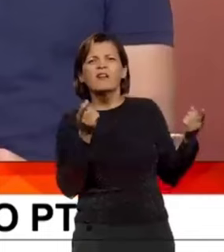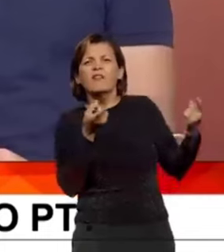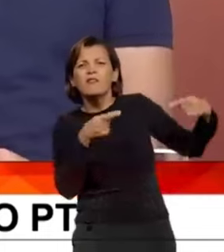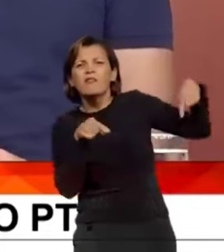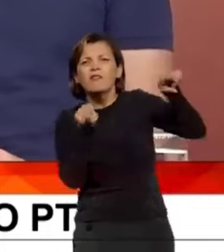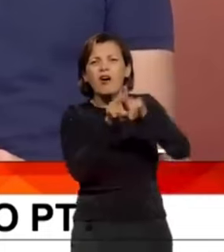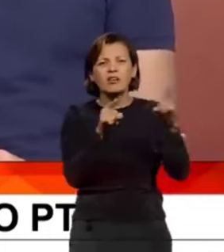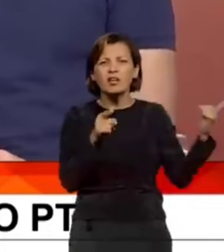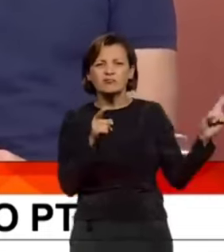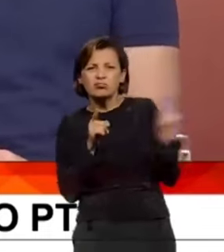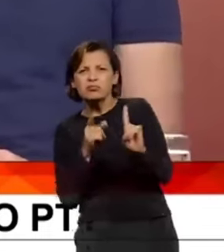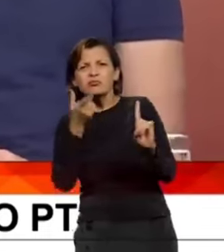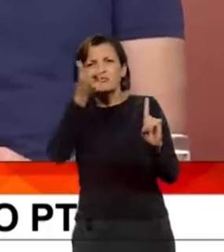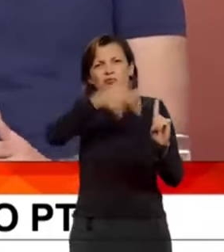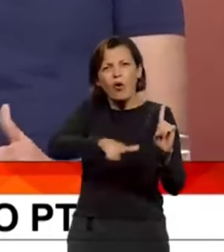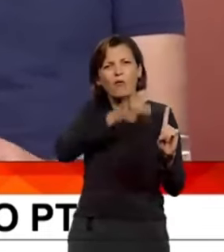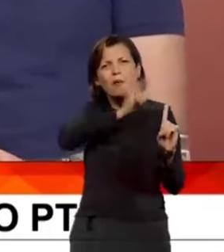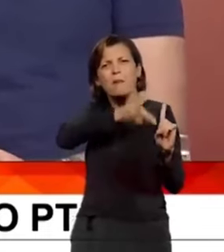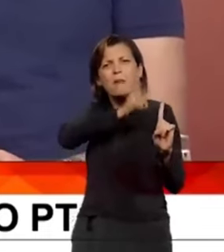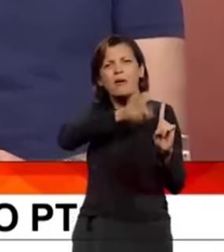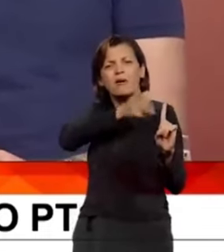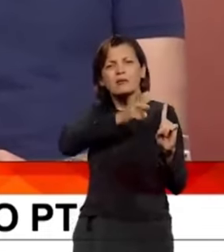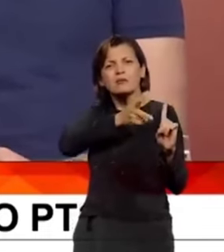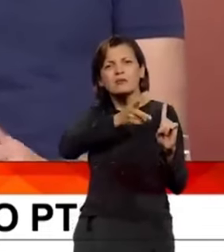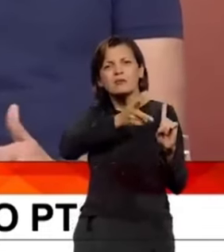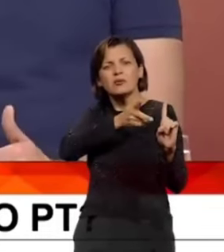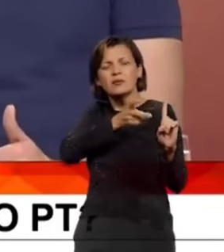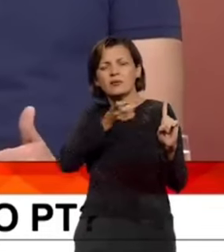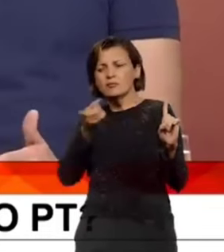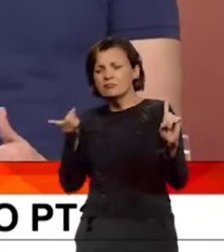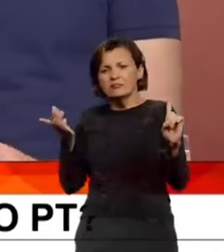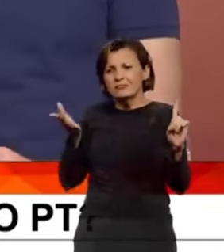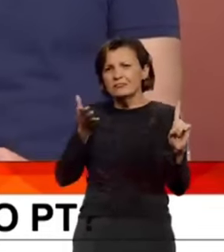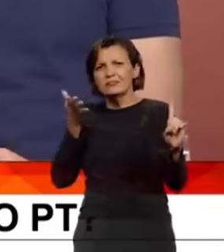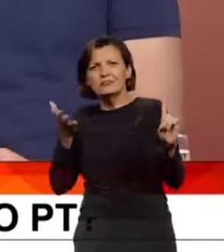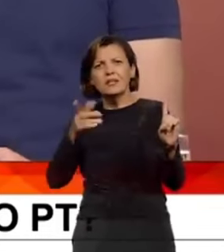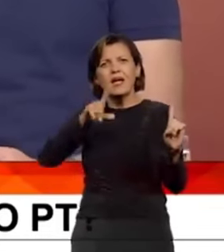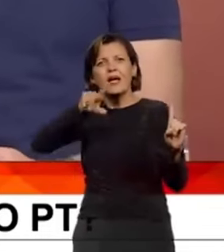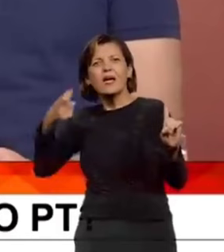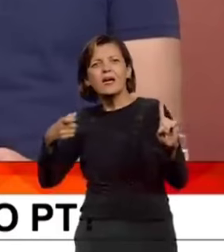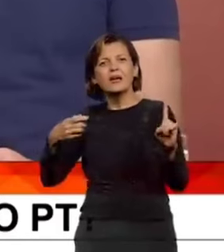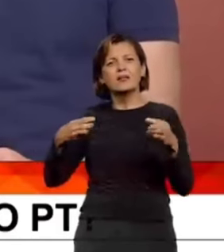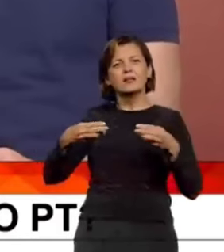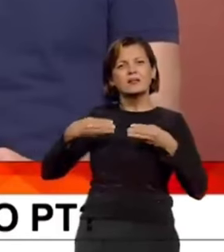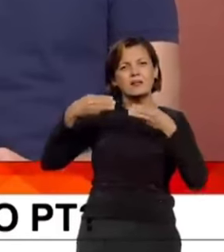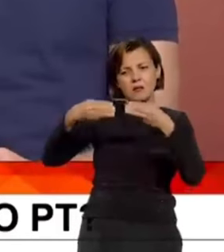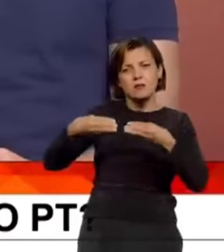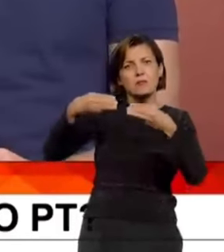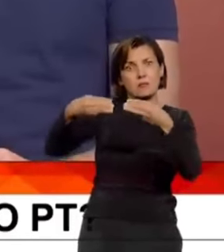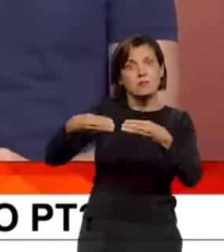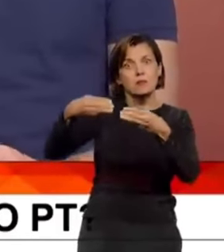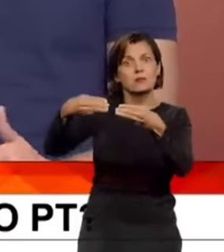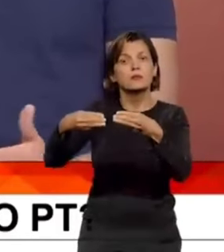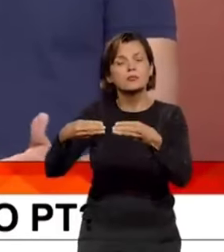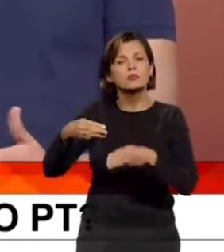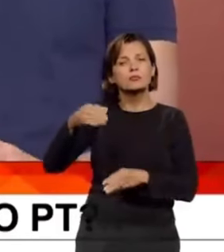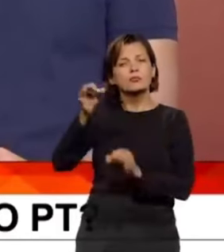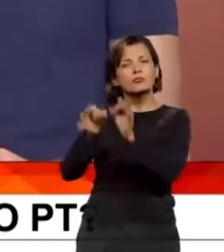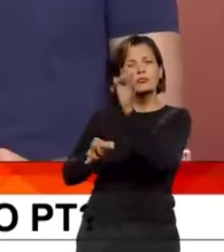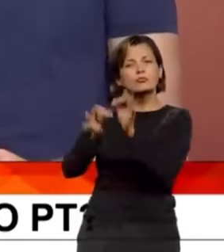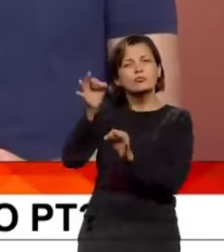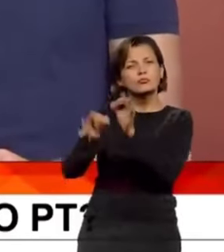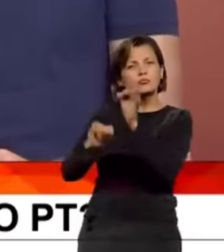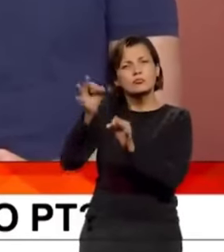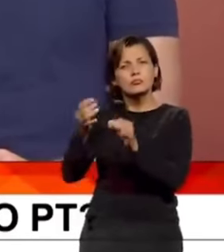depois de uma reunião com o atual presidente no próximo colocou o ex-ministro da justiça José Eduardo Cardozo para